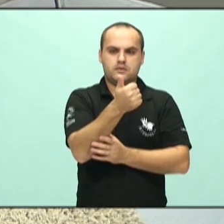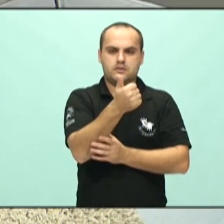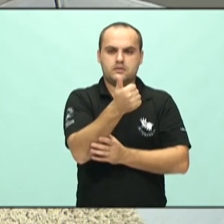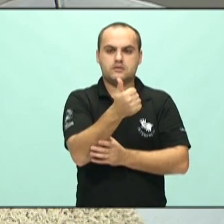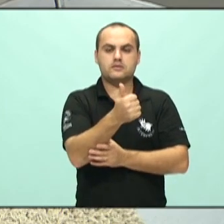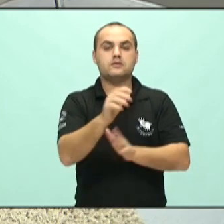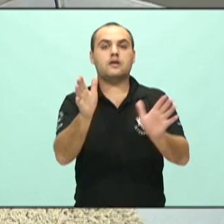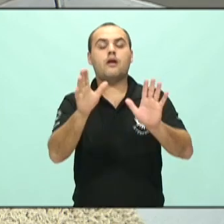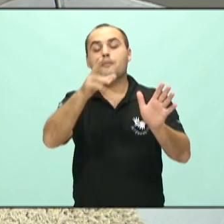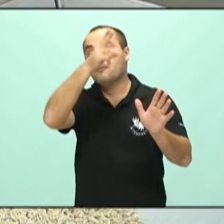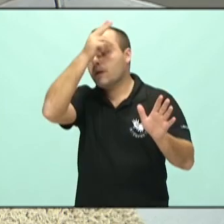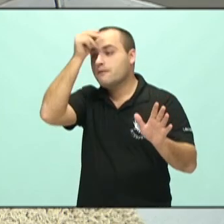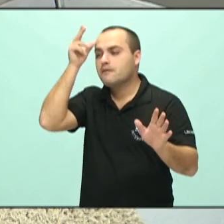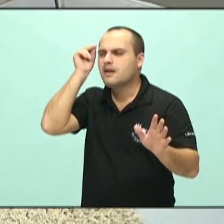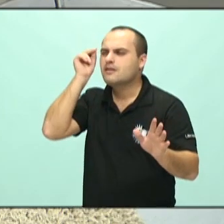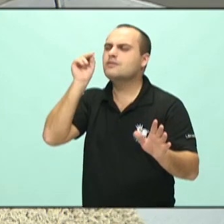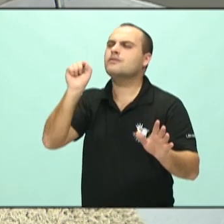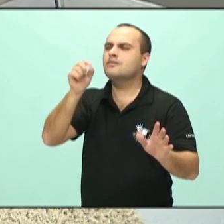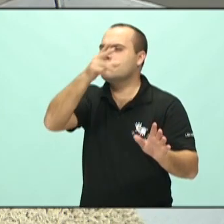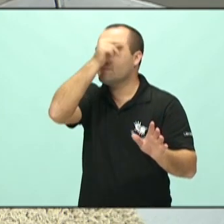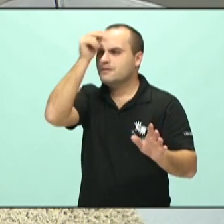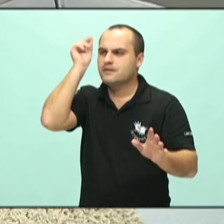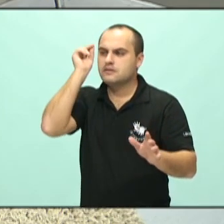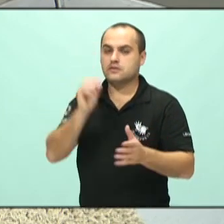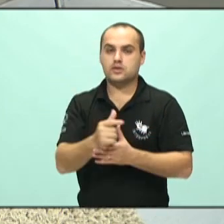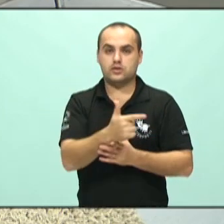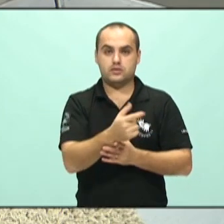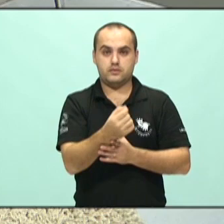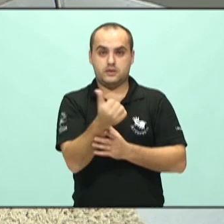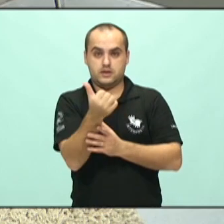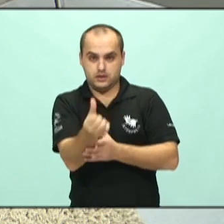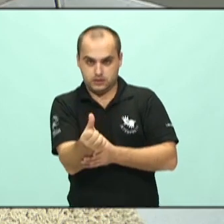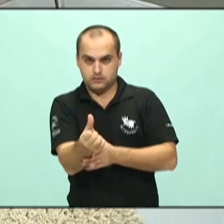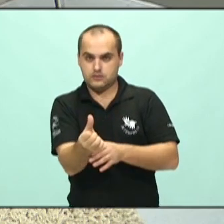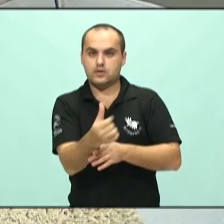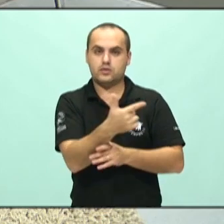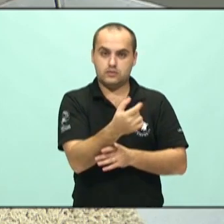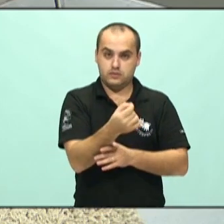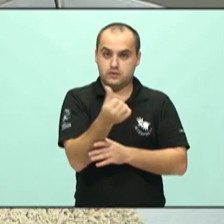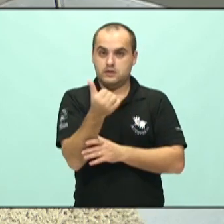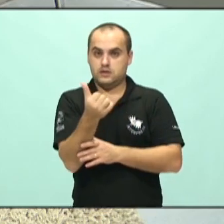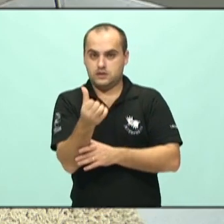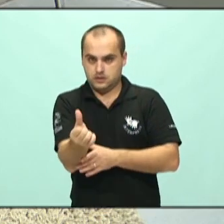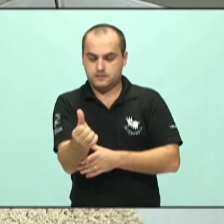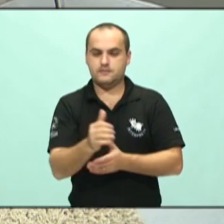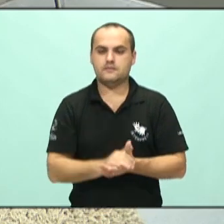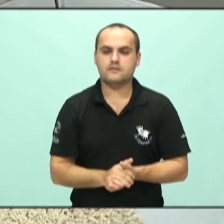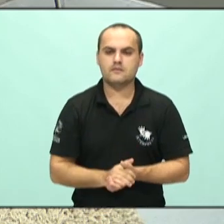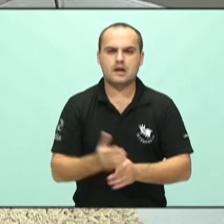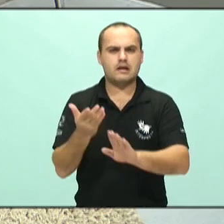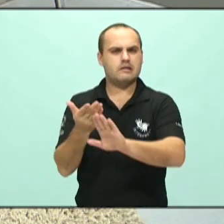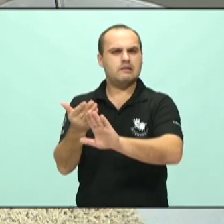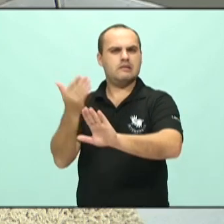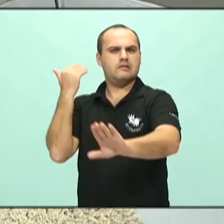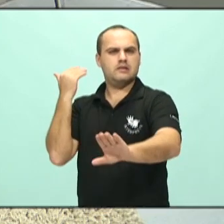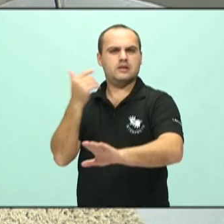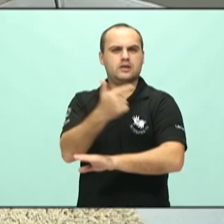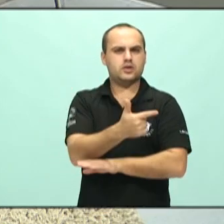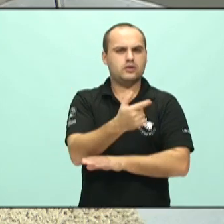Não, a de prefeito. A de prefeito quando foi? 2016, né? 2016. Tá, e a anterior, então,